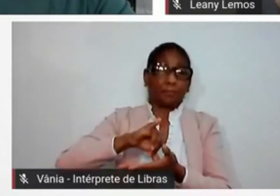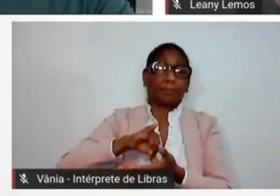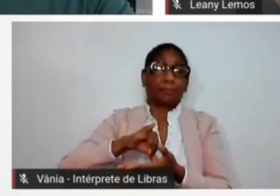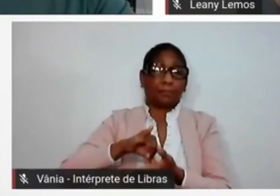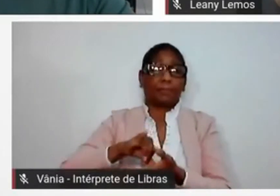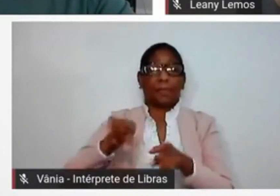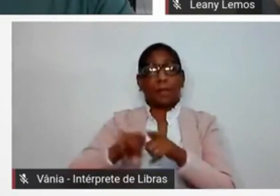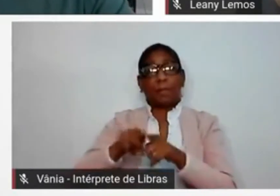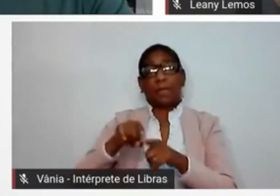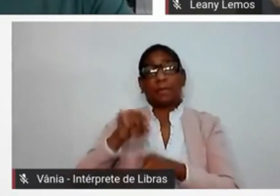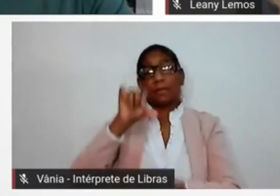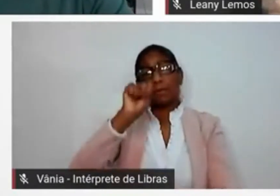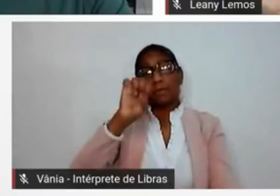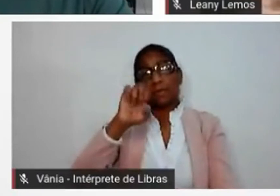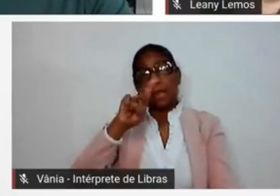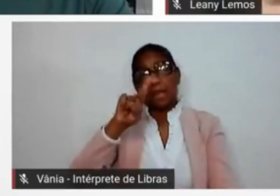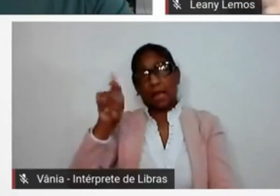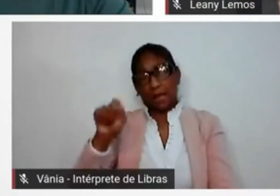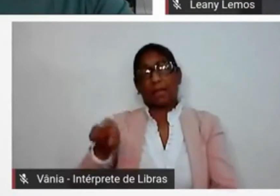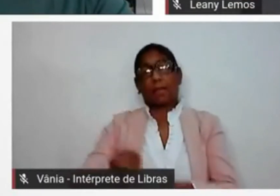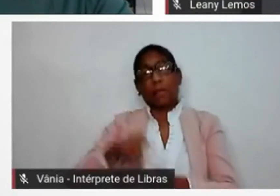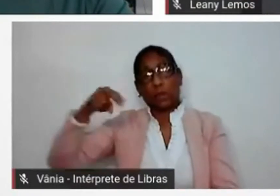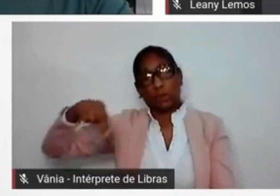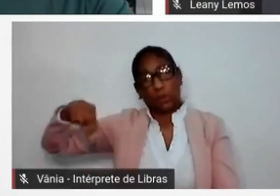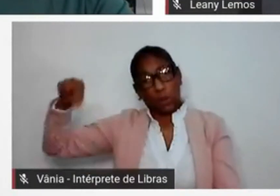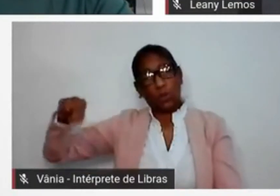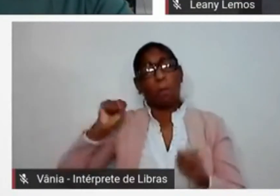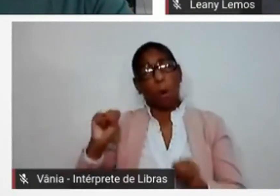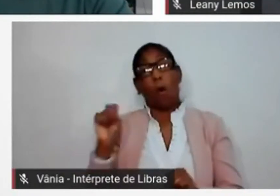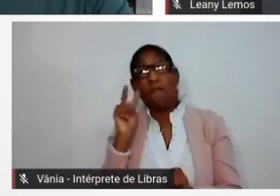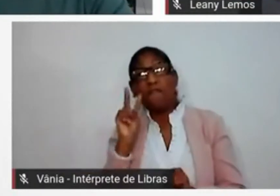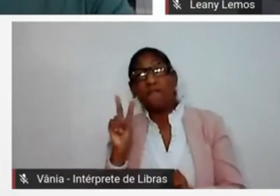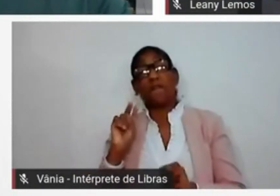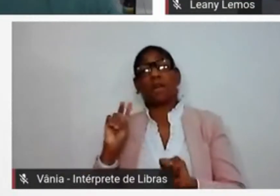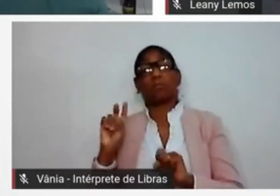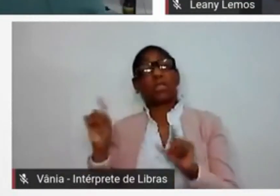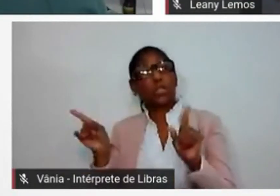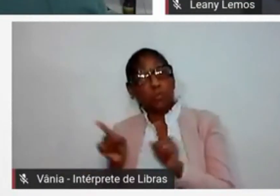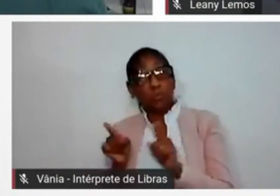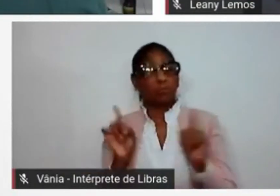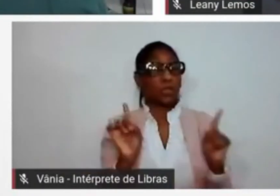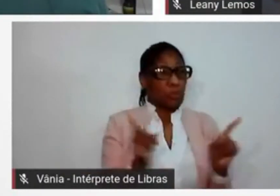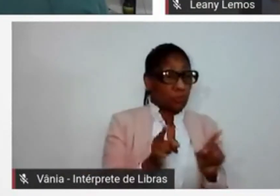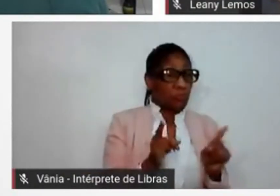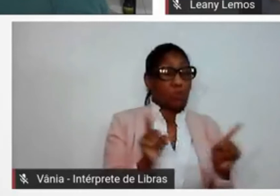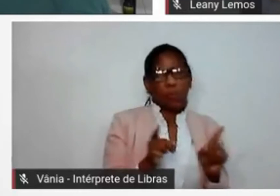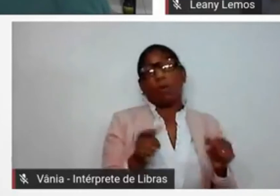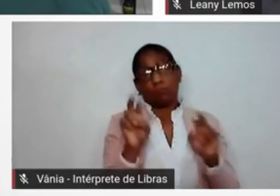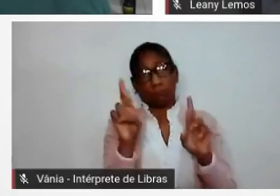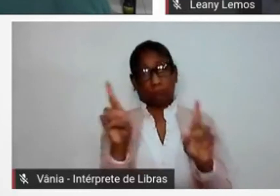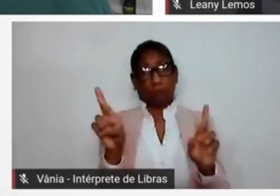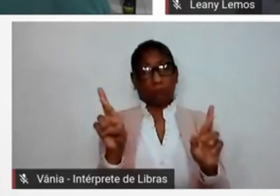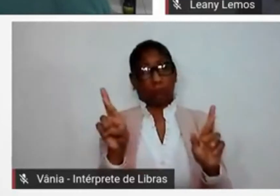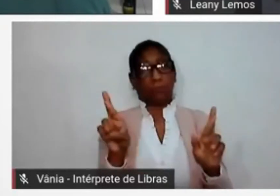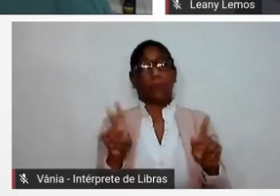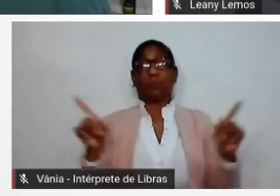da Serra também, a região norte também pode começar a observar aí uma redução. Então, há uma expectativa, mas essa redução não